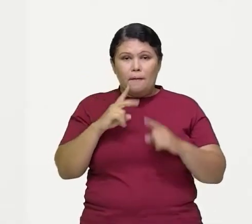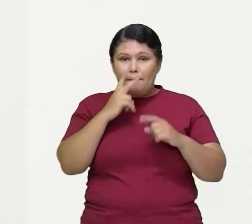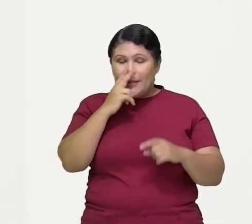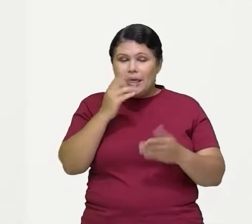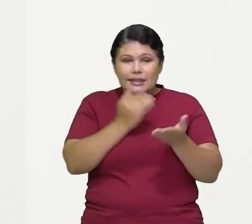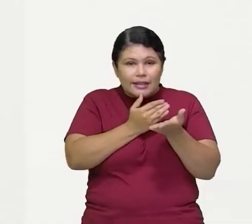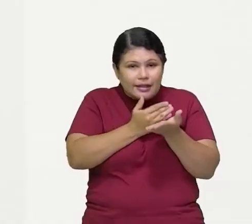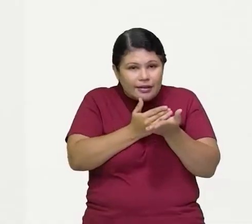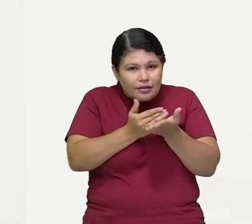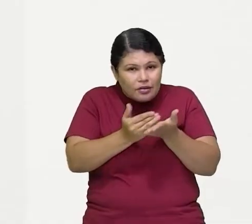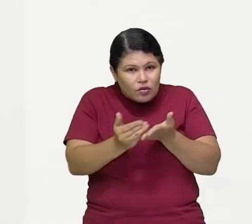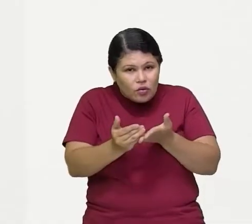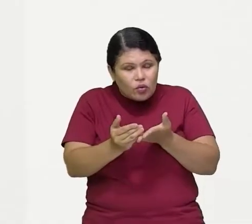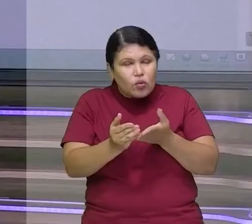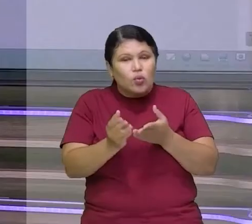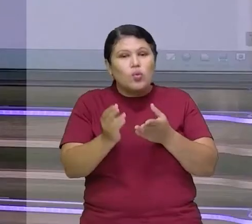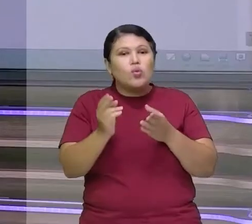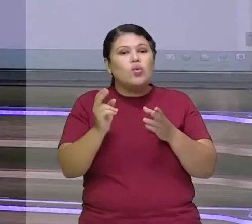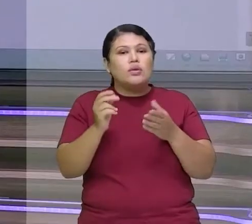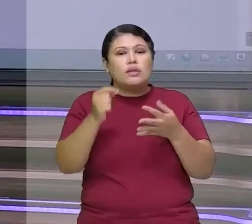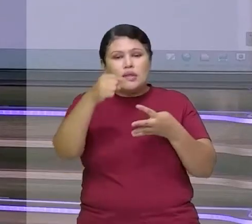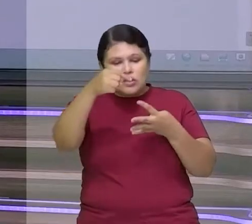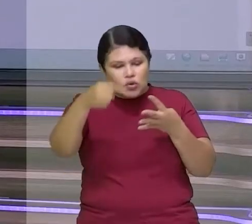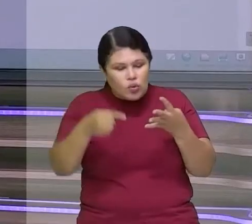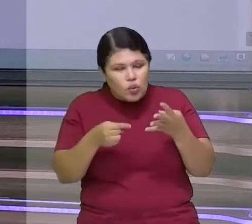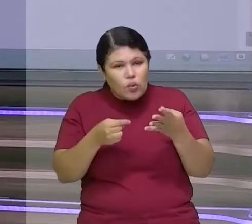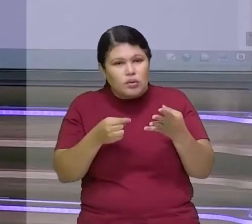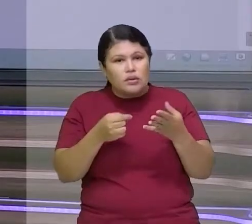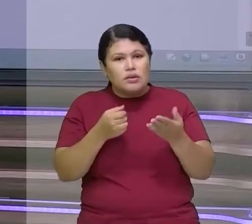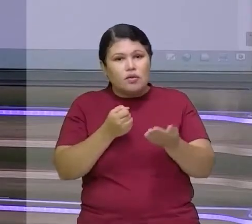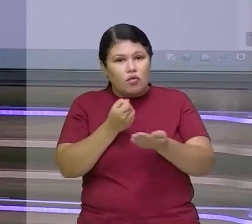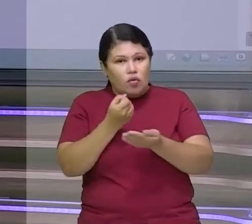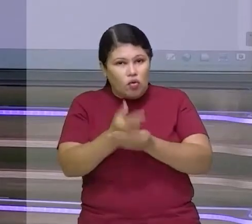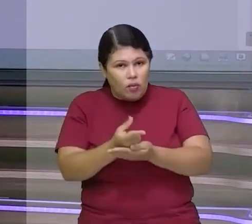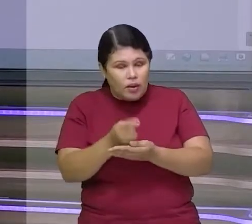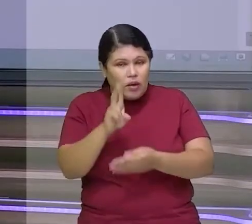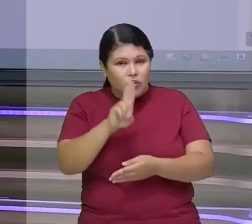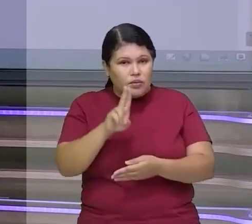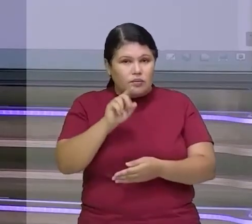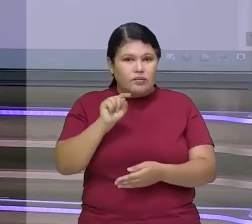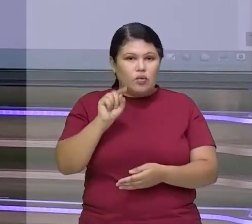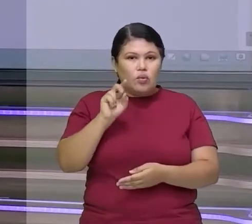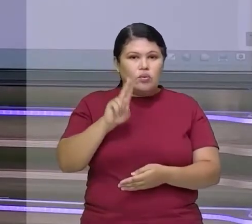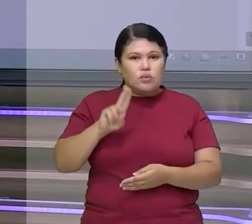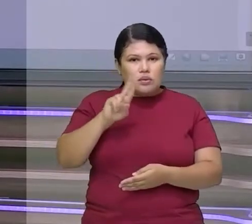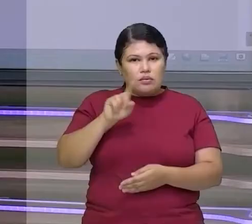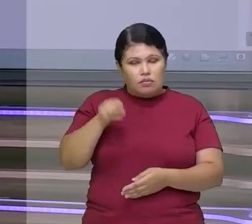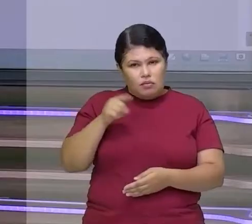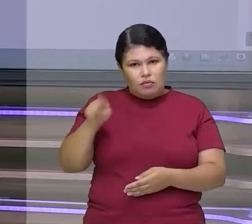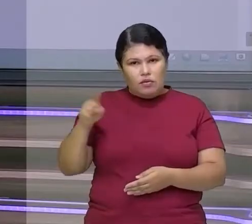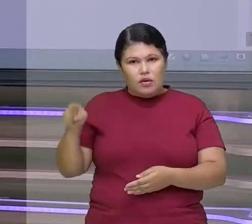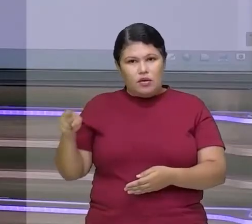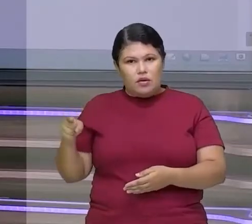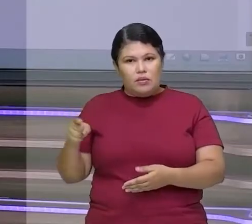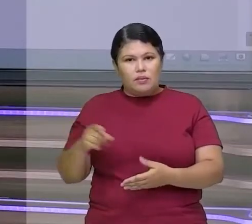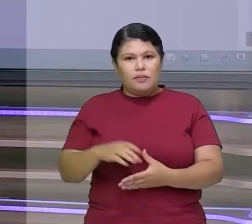a introdução desses itens que eu vou separar por meio da vírgula.